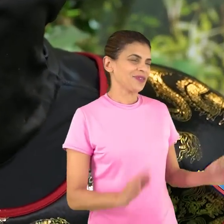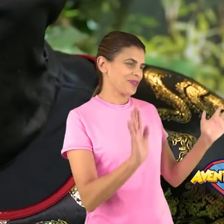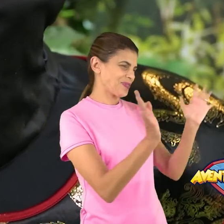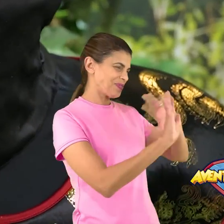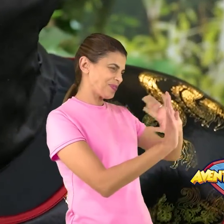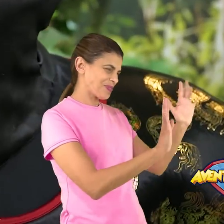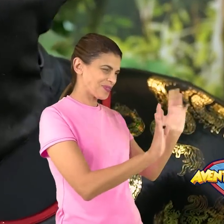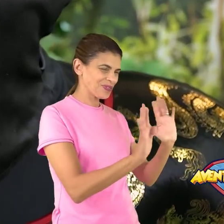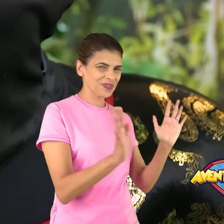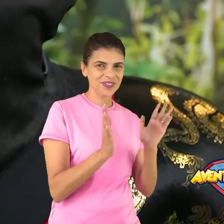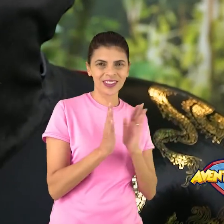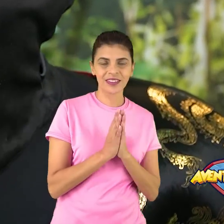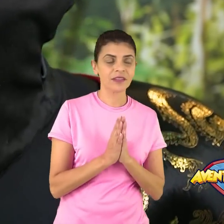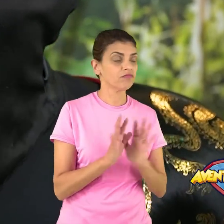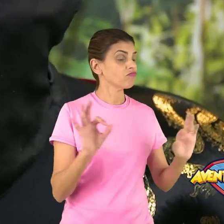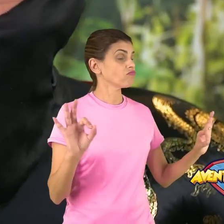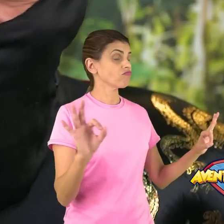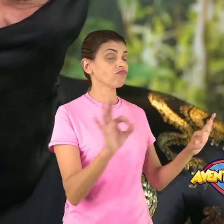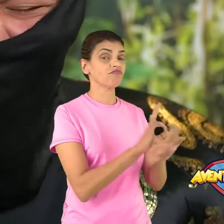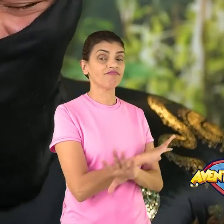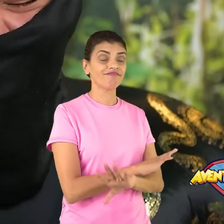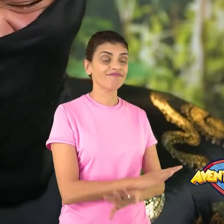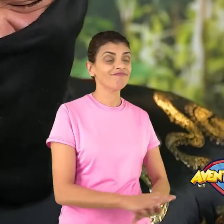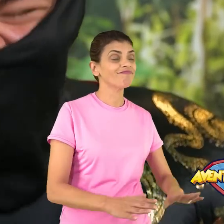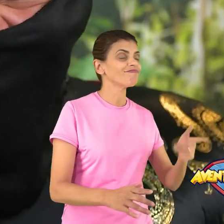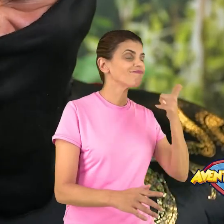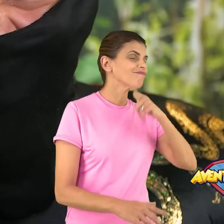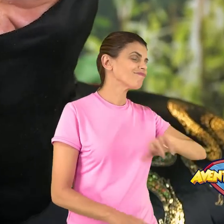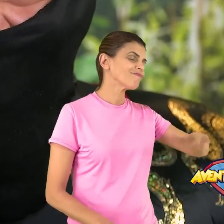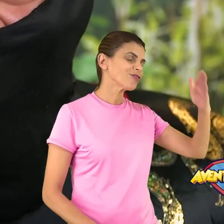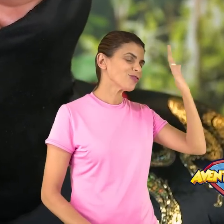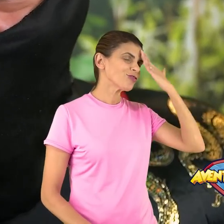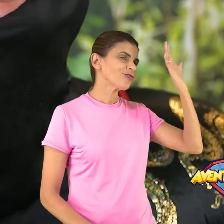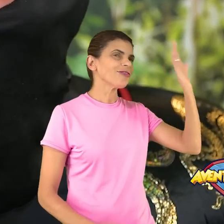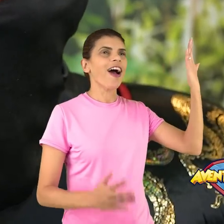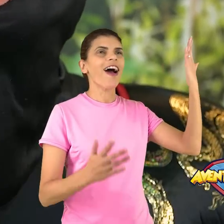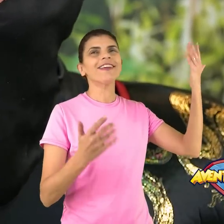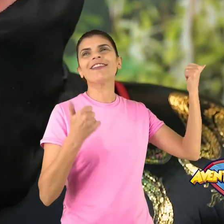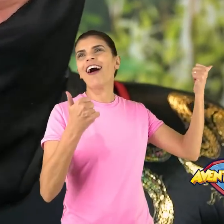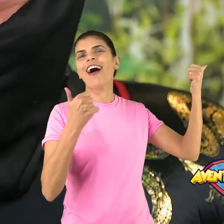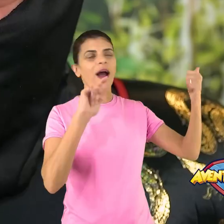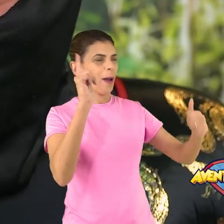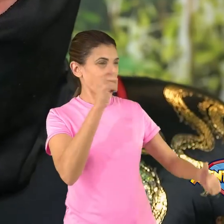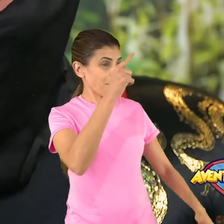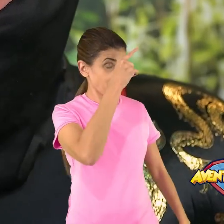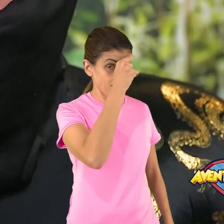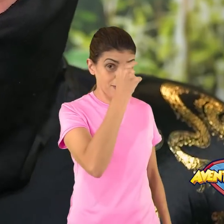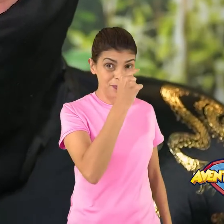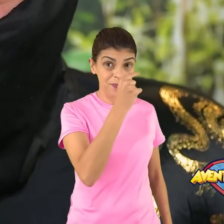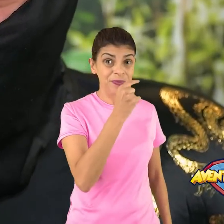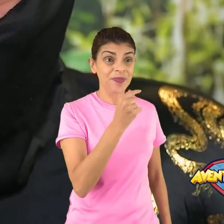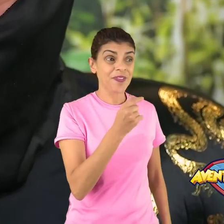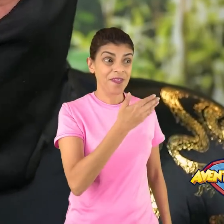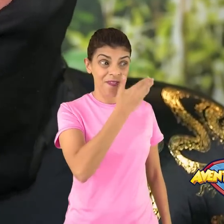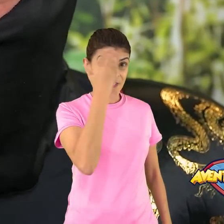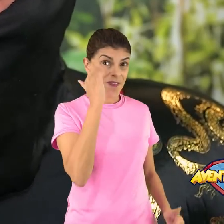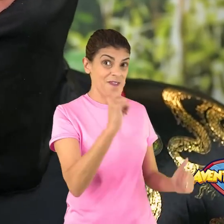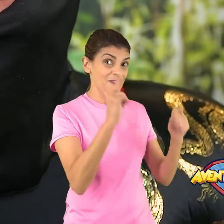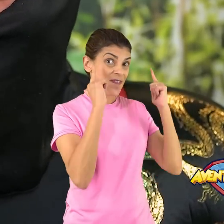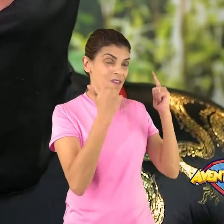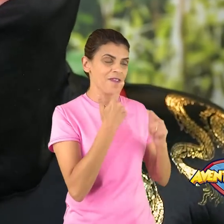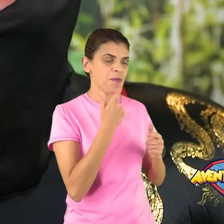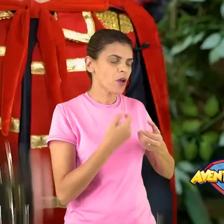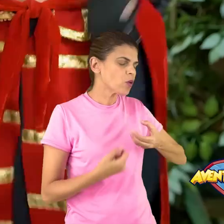Oi, pessoal! Missão concluída com sucesso! A aventureira vermelha tomou a poção